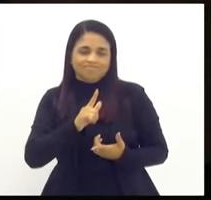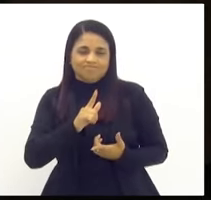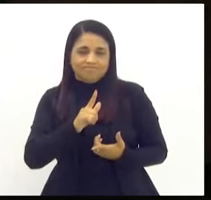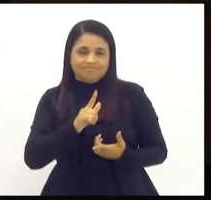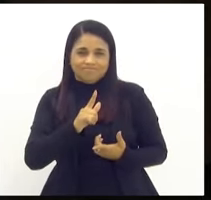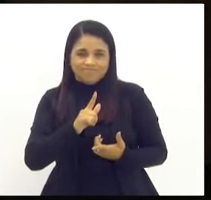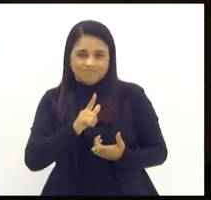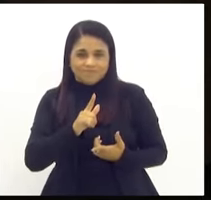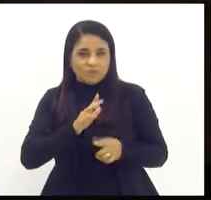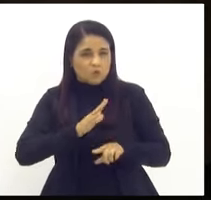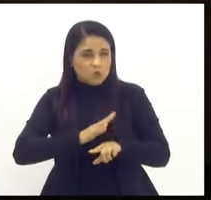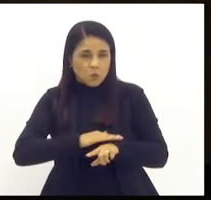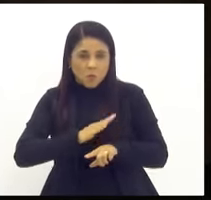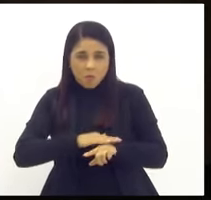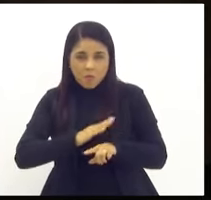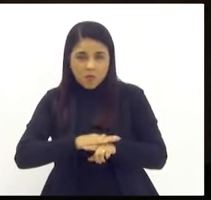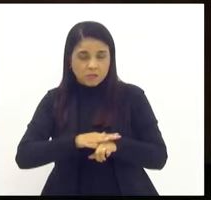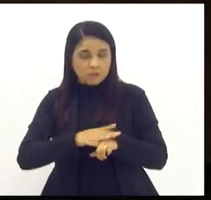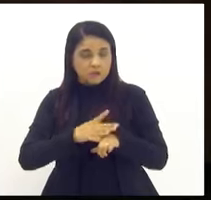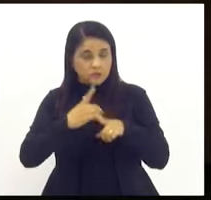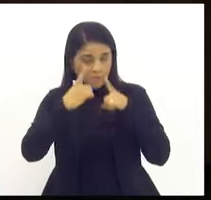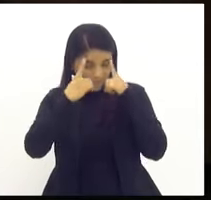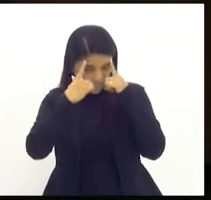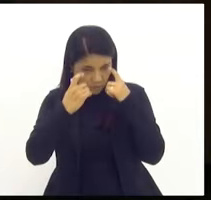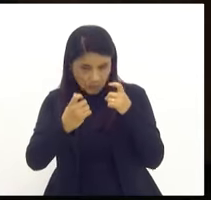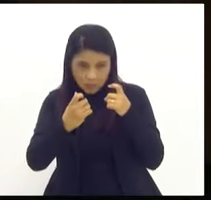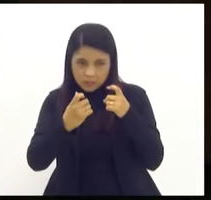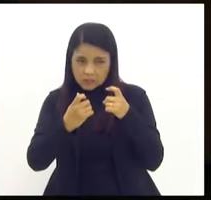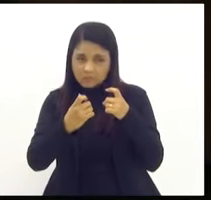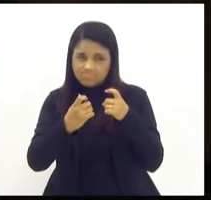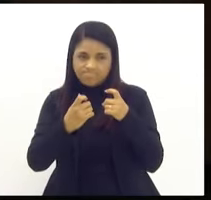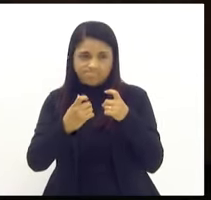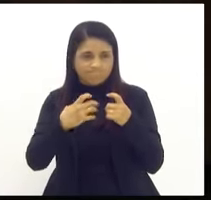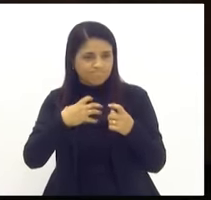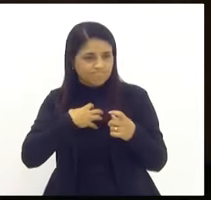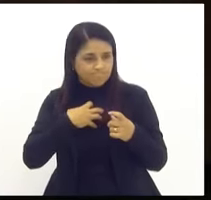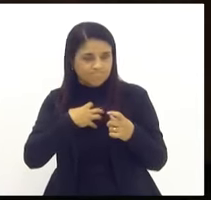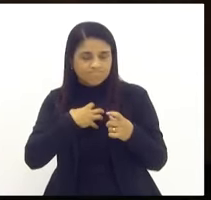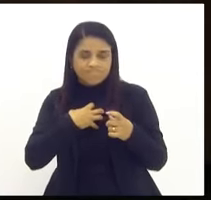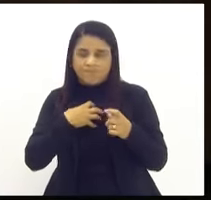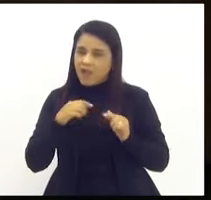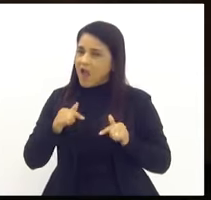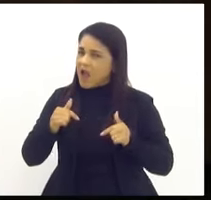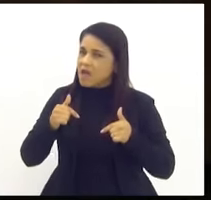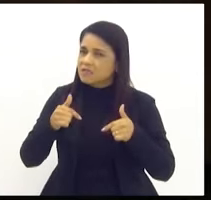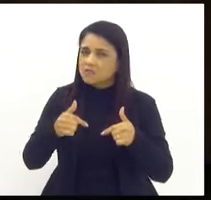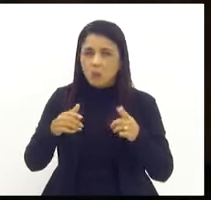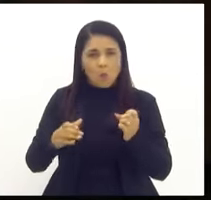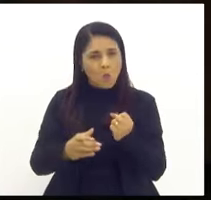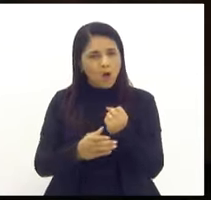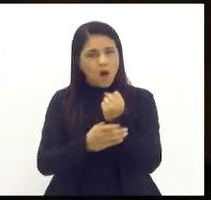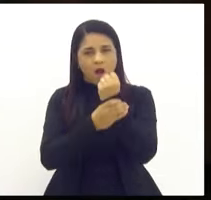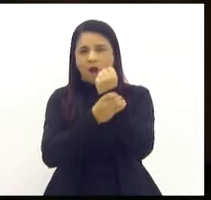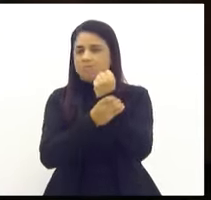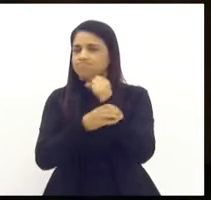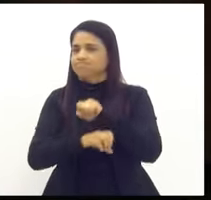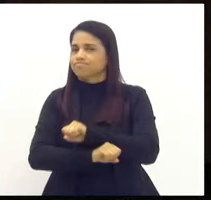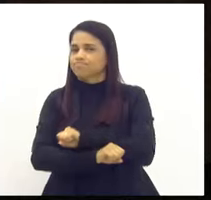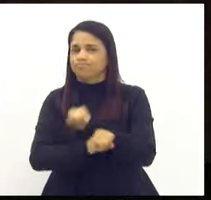eh de extrema viol ter uma ação que Garanta que a memória